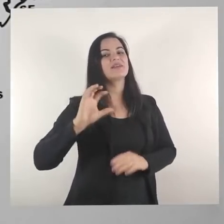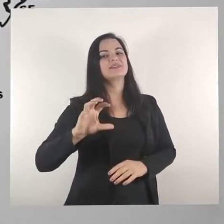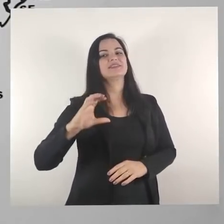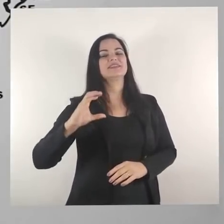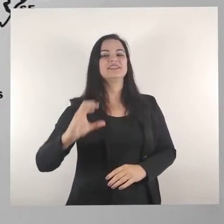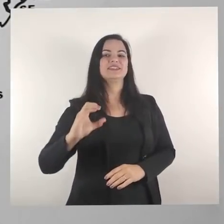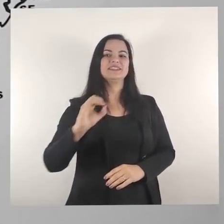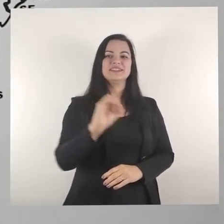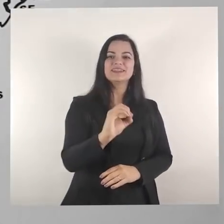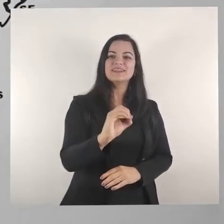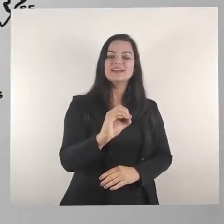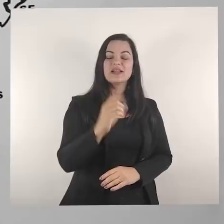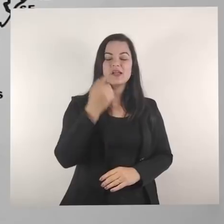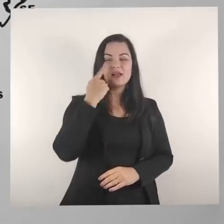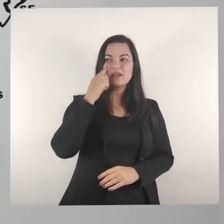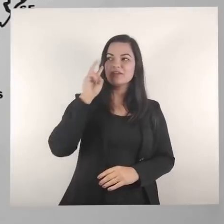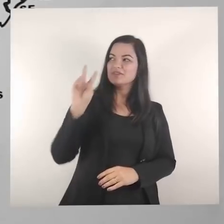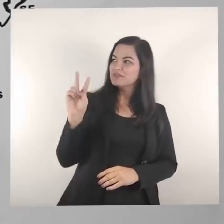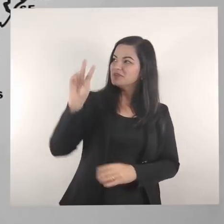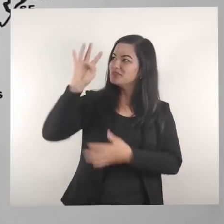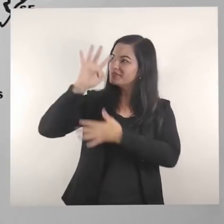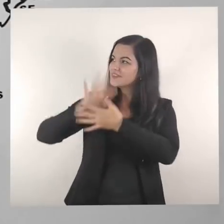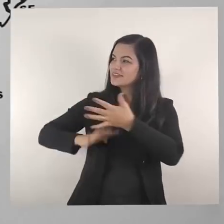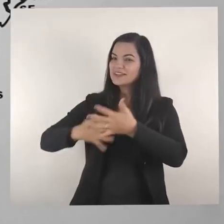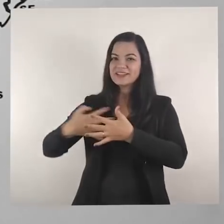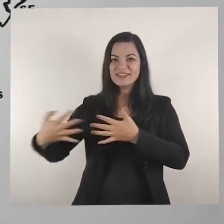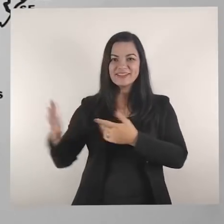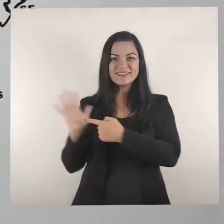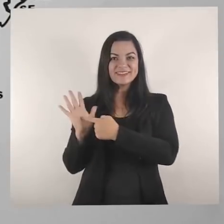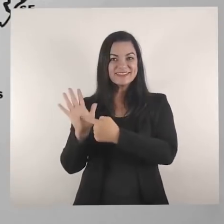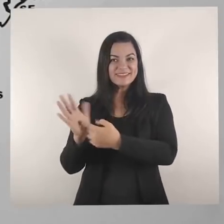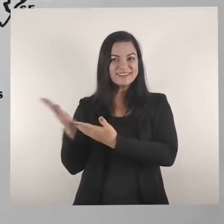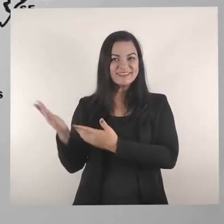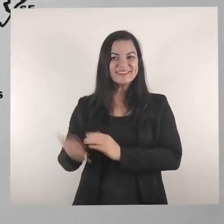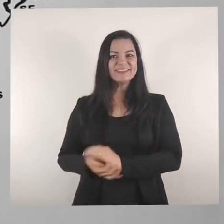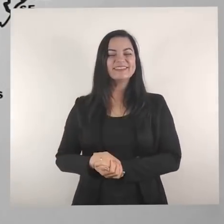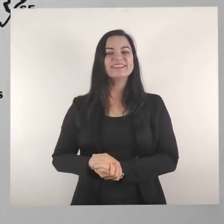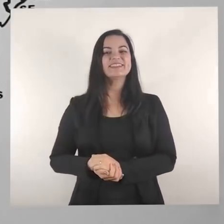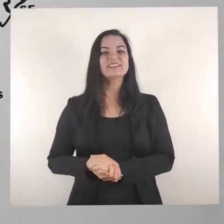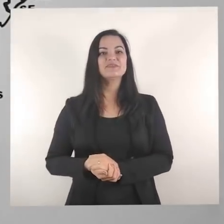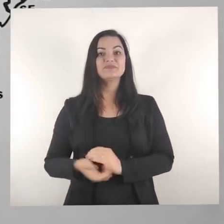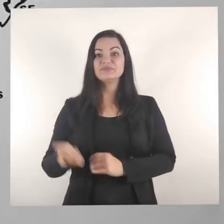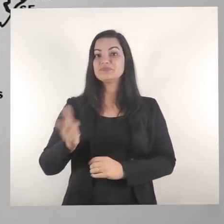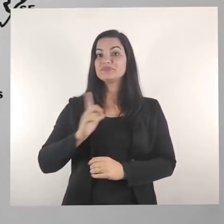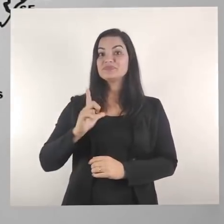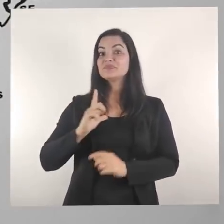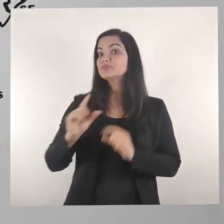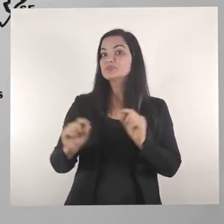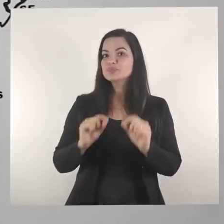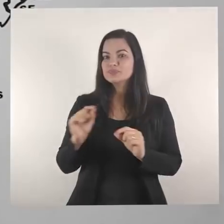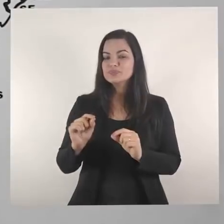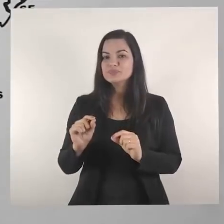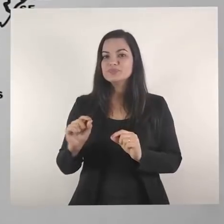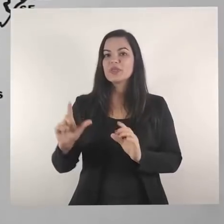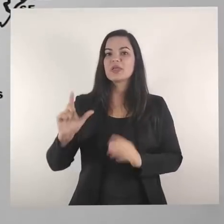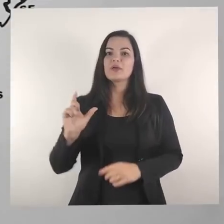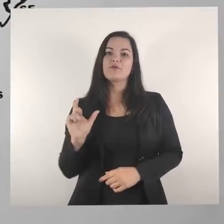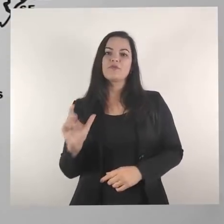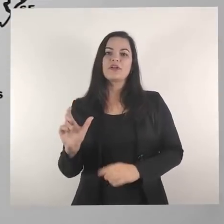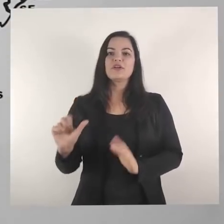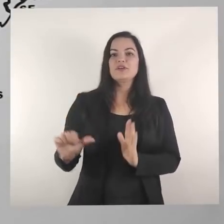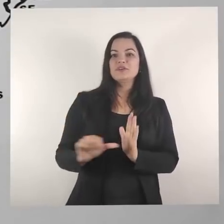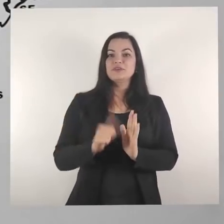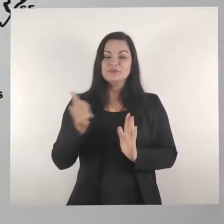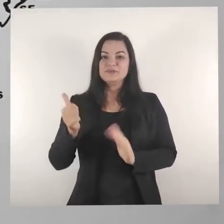centro-oeste. Então, observem aí a tabela que eu trouxe para vocês. Nós temos aí a